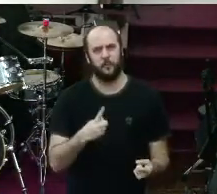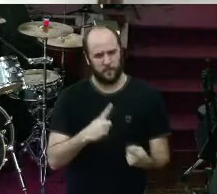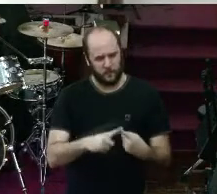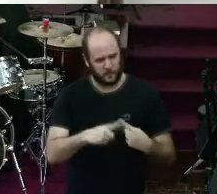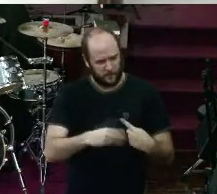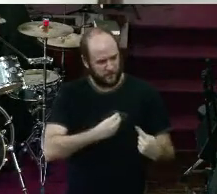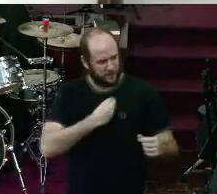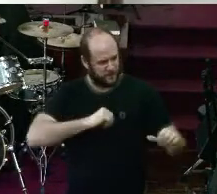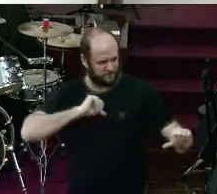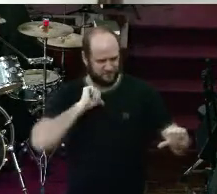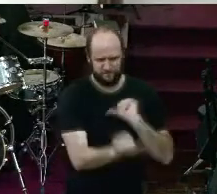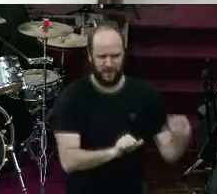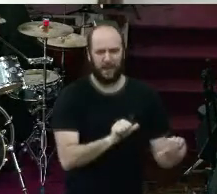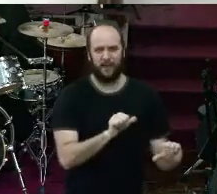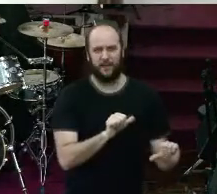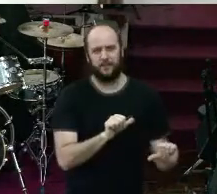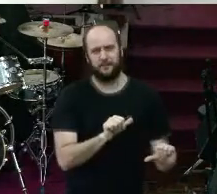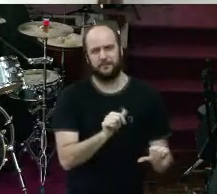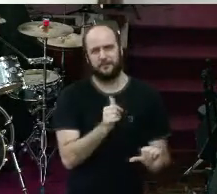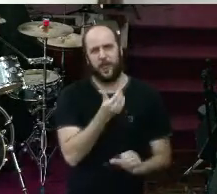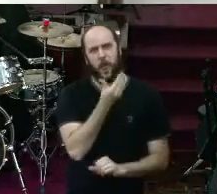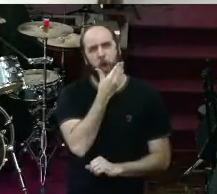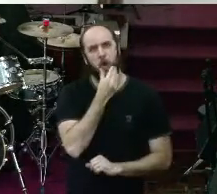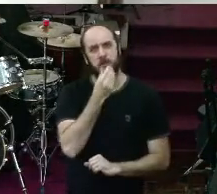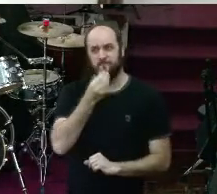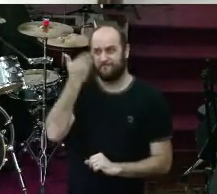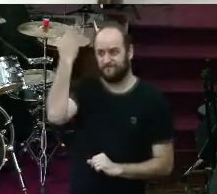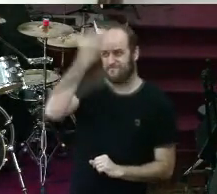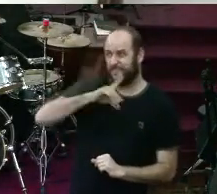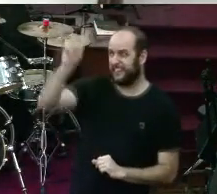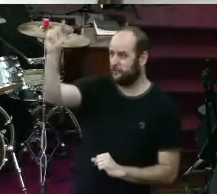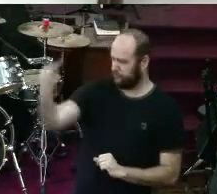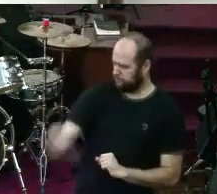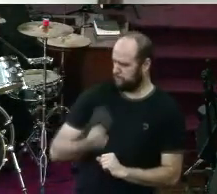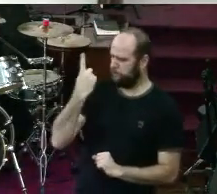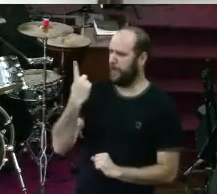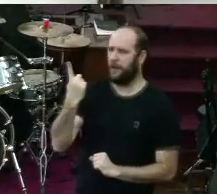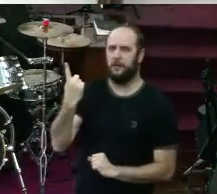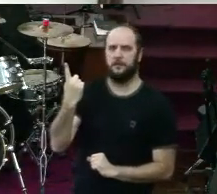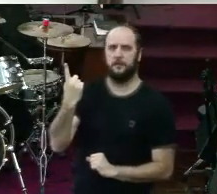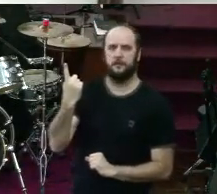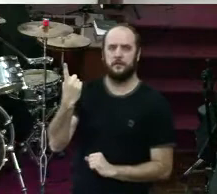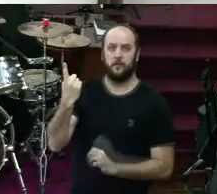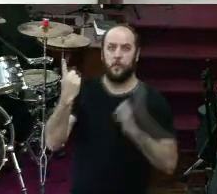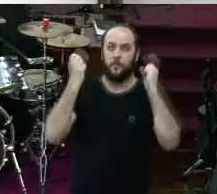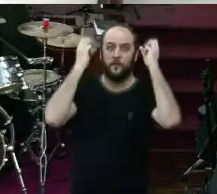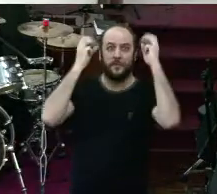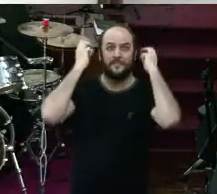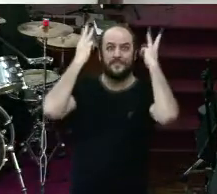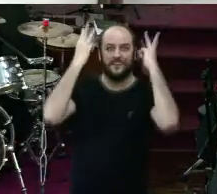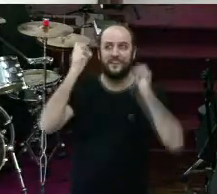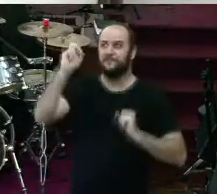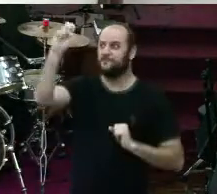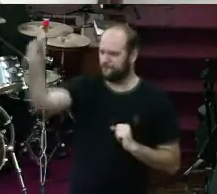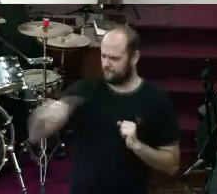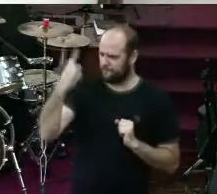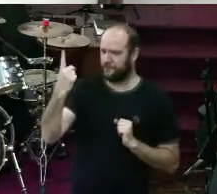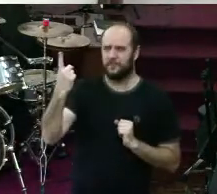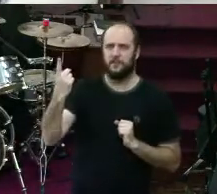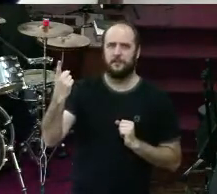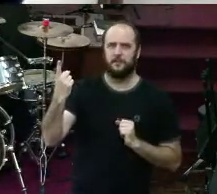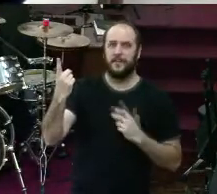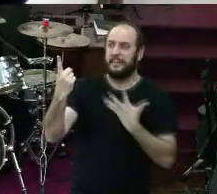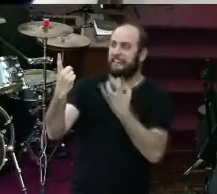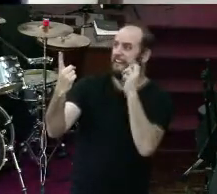Homens que estiveram diante de Deus e que Deus se revela a eles. O próprio Moisés, que queria ver a face de Deus, Deus falou: não pode,